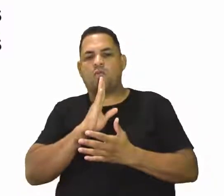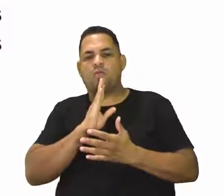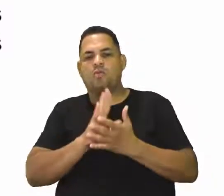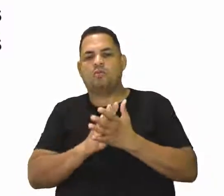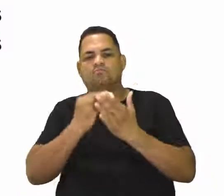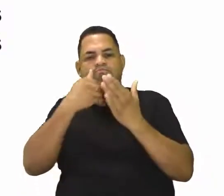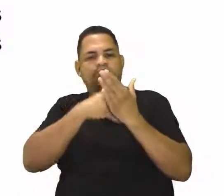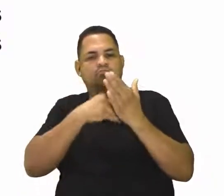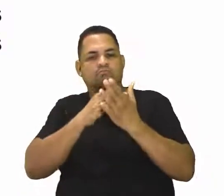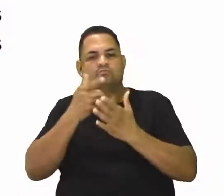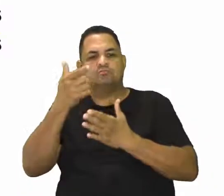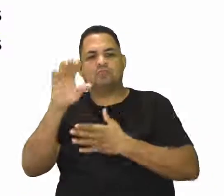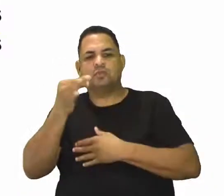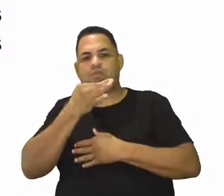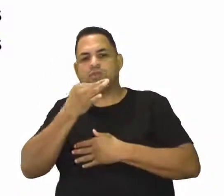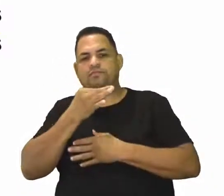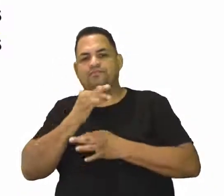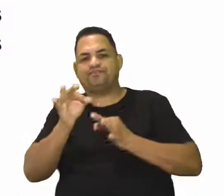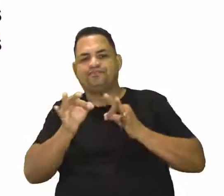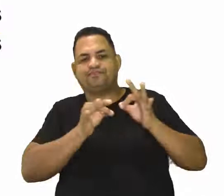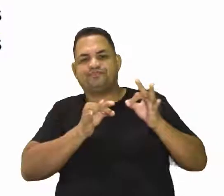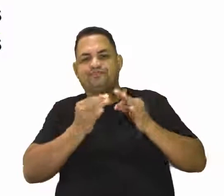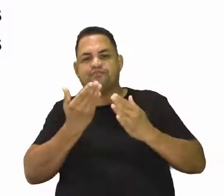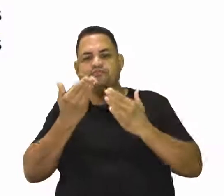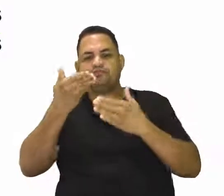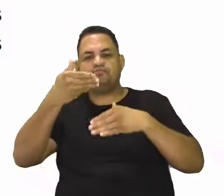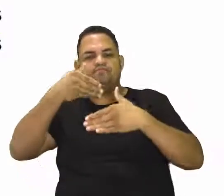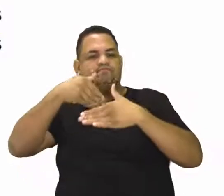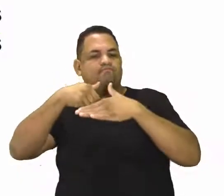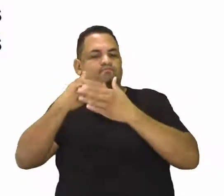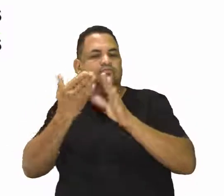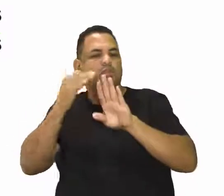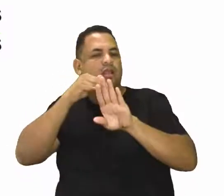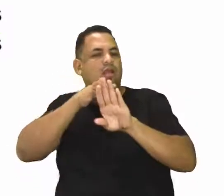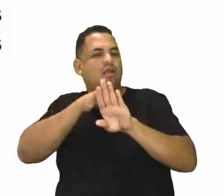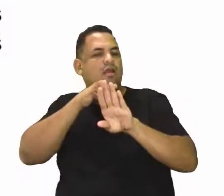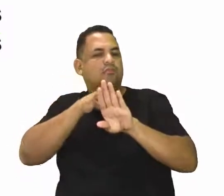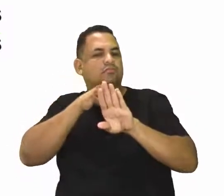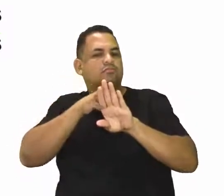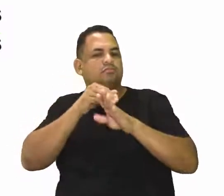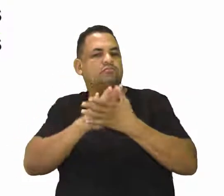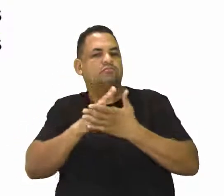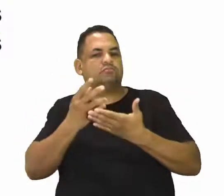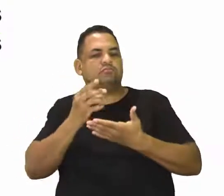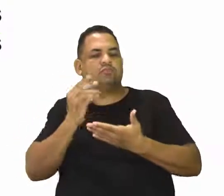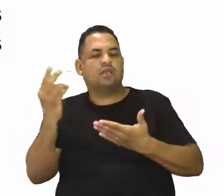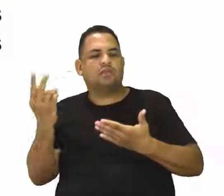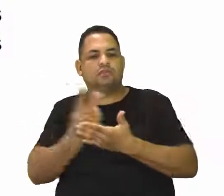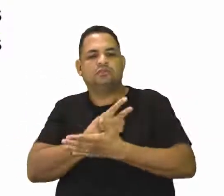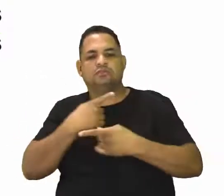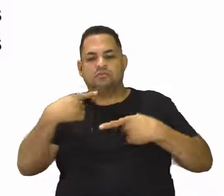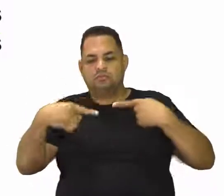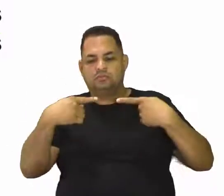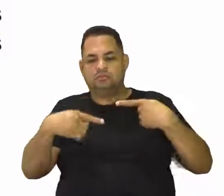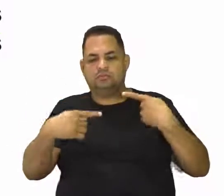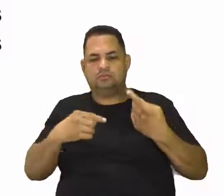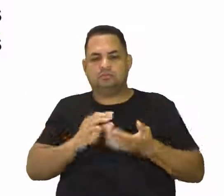outros supostos esquemas por trás de certos acontecimentos políticos